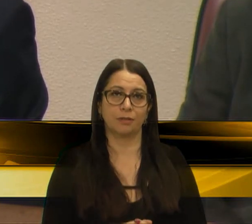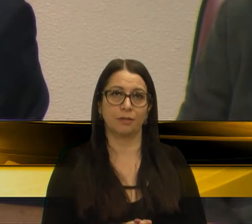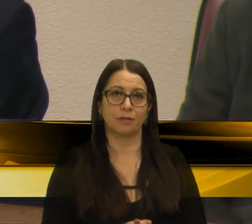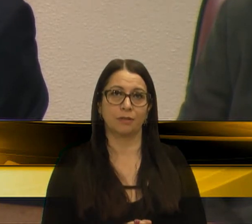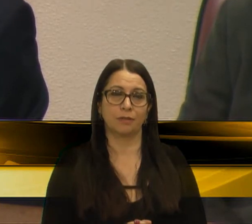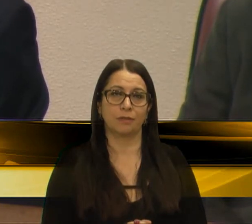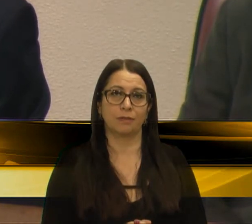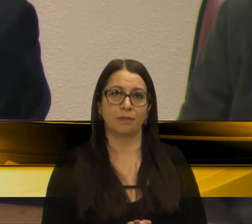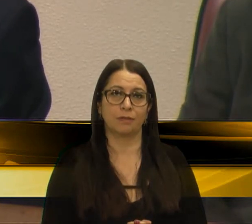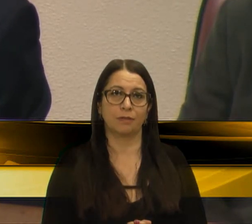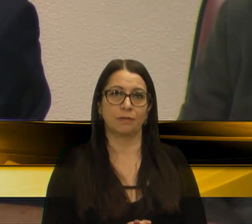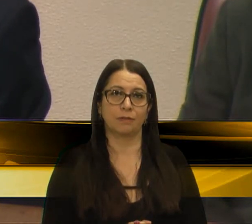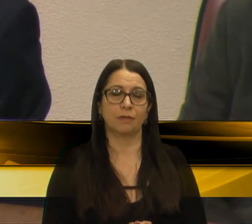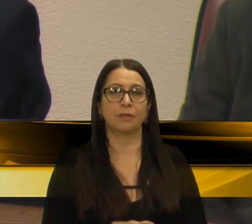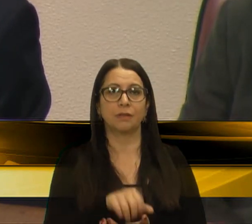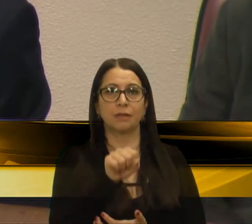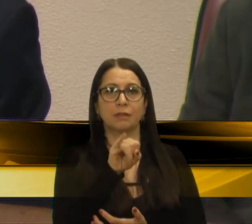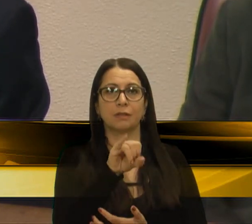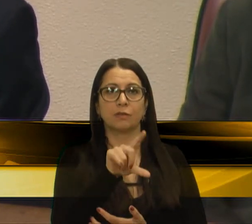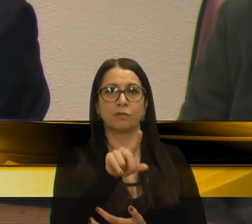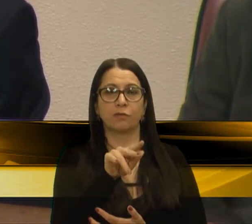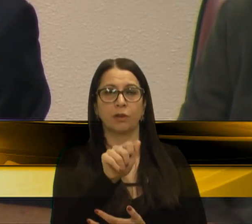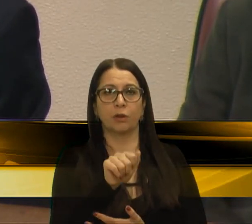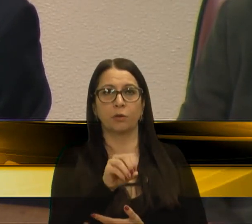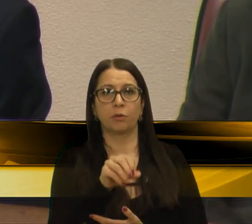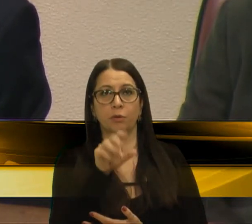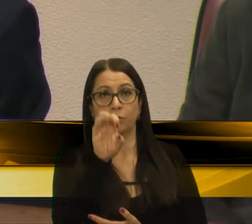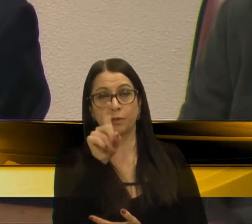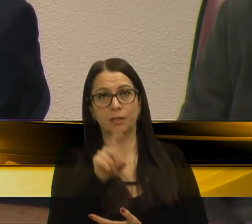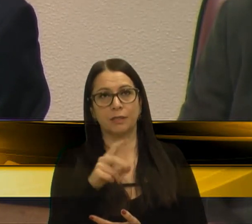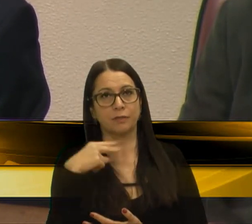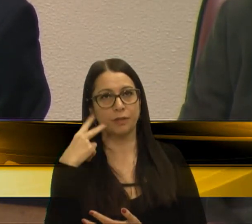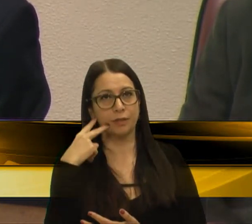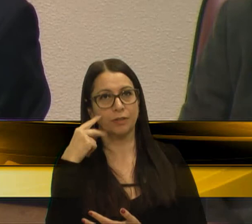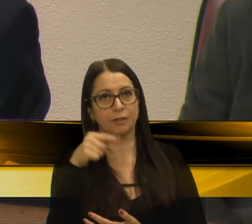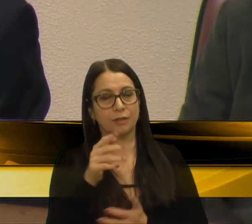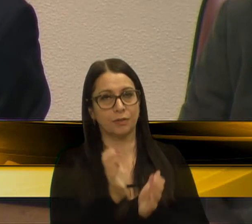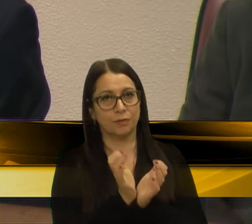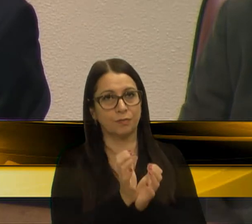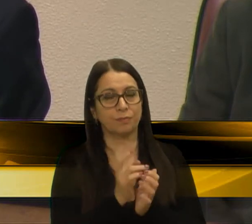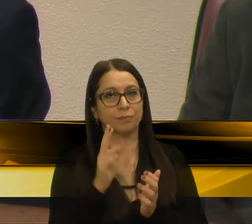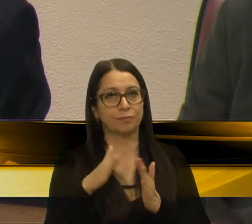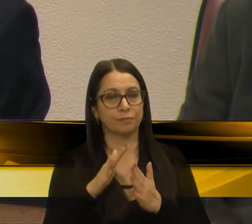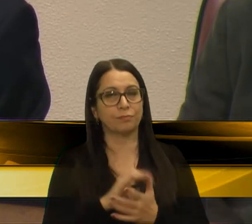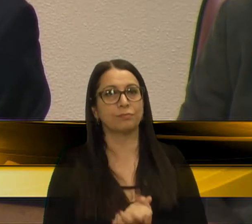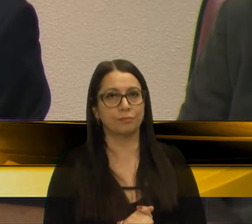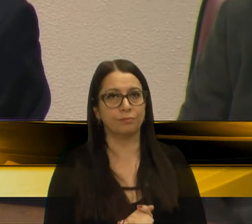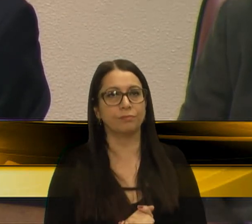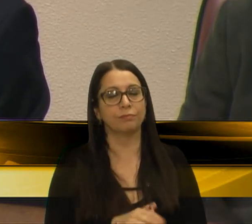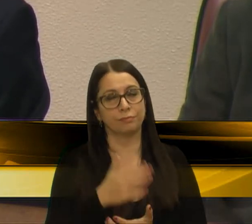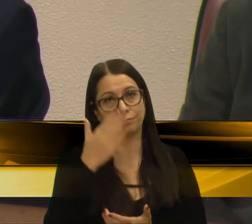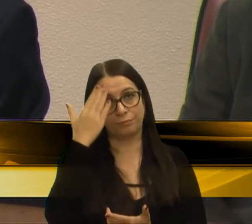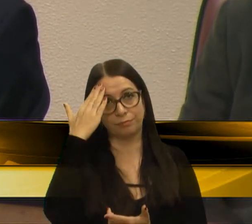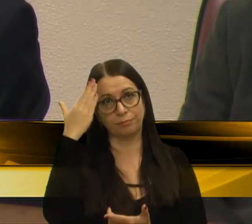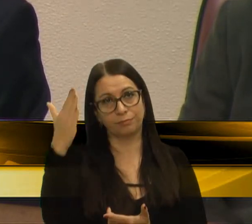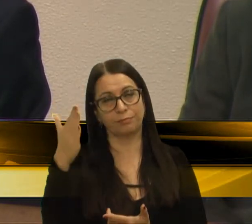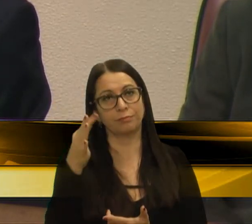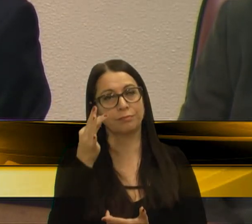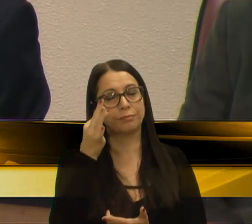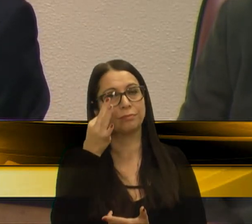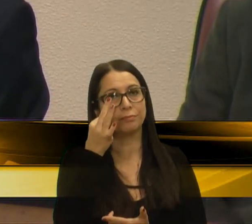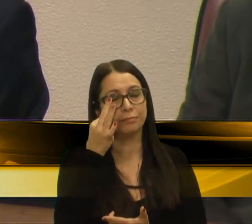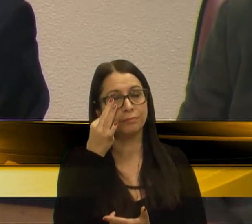Doutor Silvino Valentim Segato, nosso ex-vereador aqui, nosso ex-colega da casa, muito obrigado pela sua